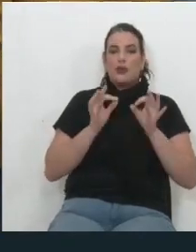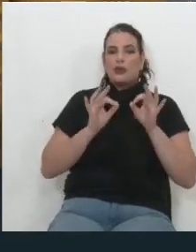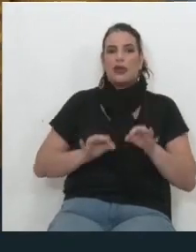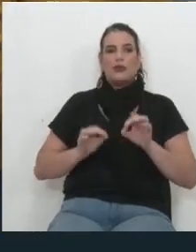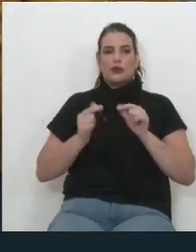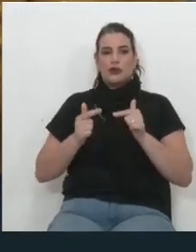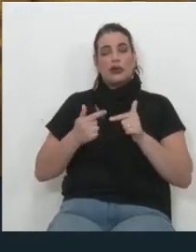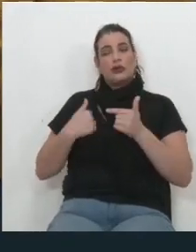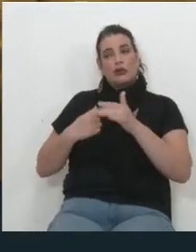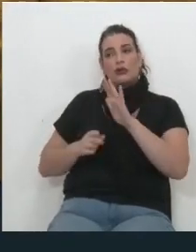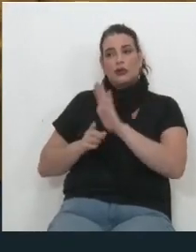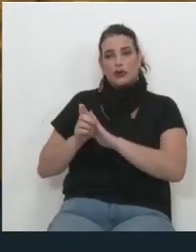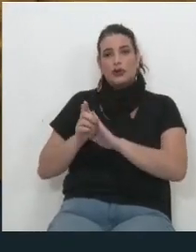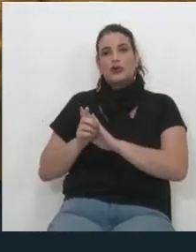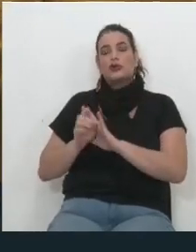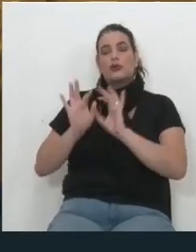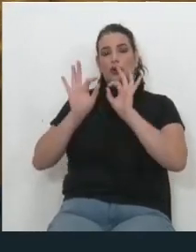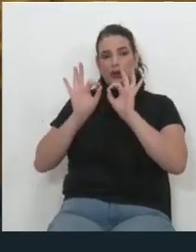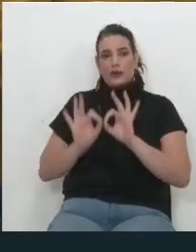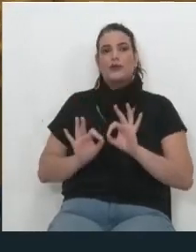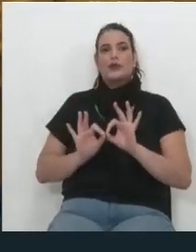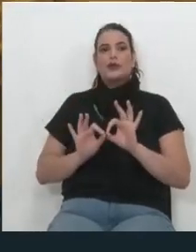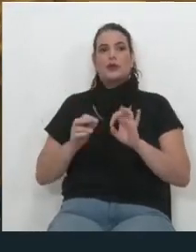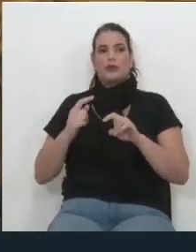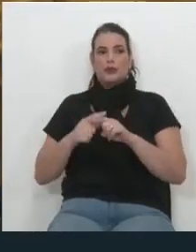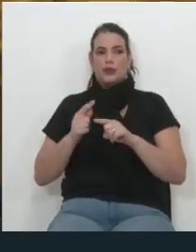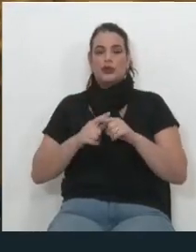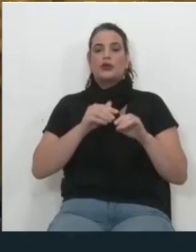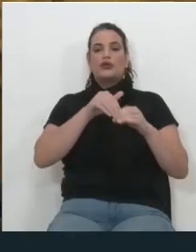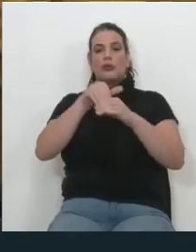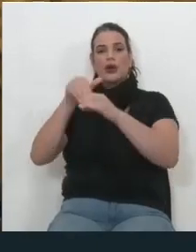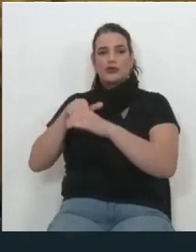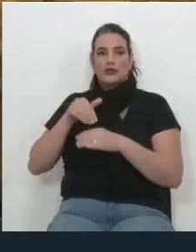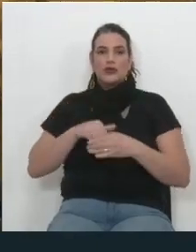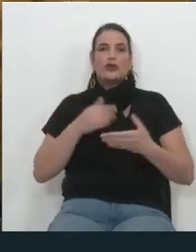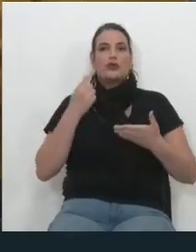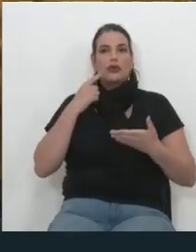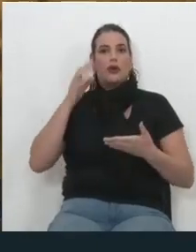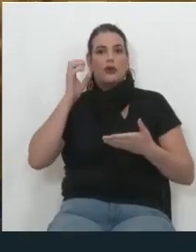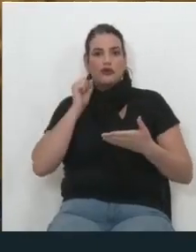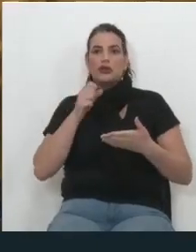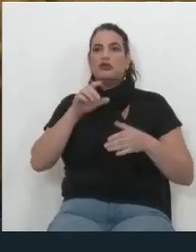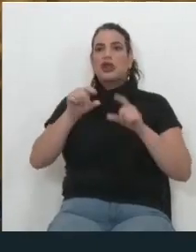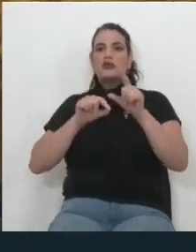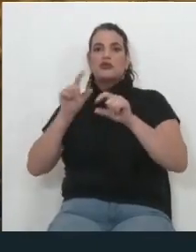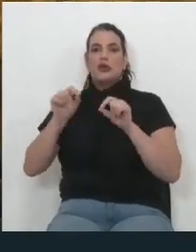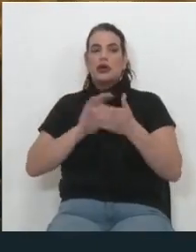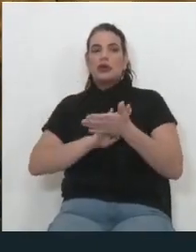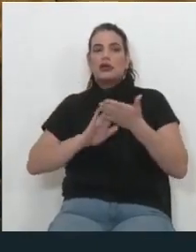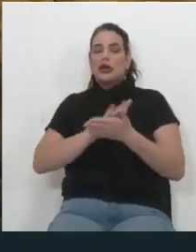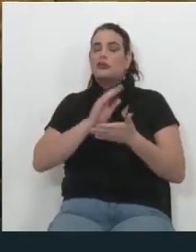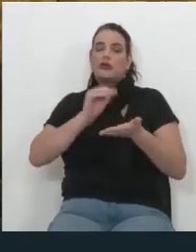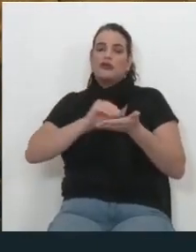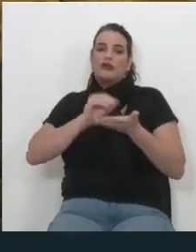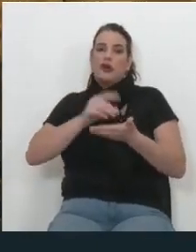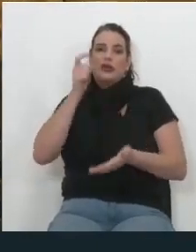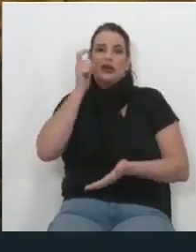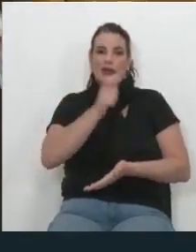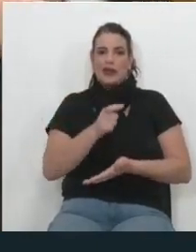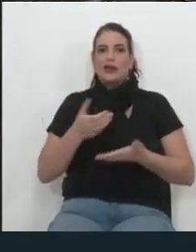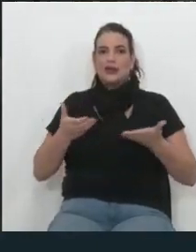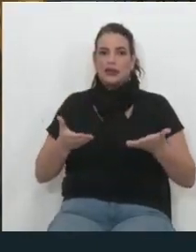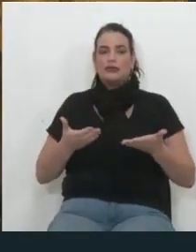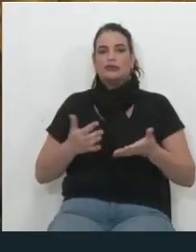de Vossa Excelência uma definição, porque os partidos aqui estão ouvindo, ninguém indica, então ninguém tem interesse. Ou essa